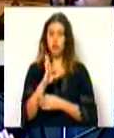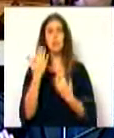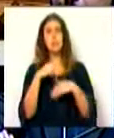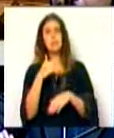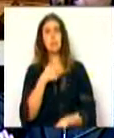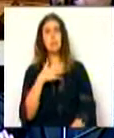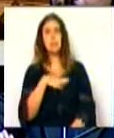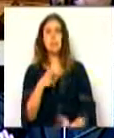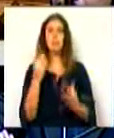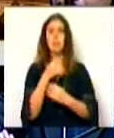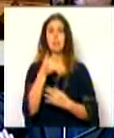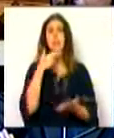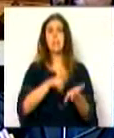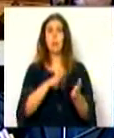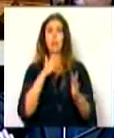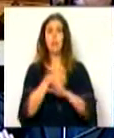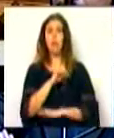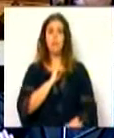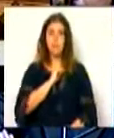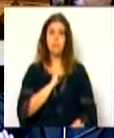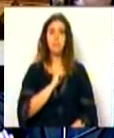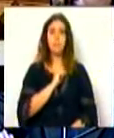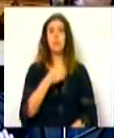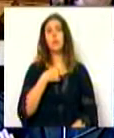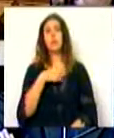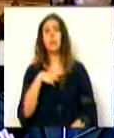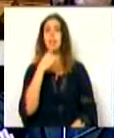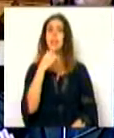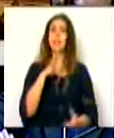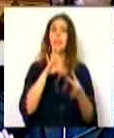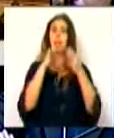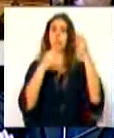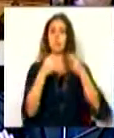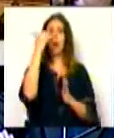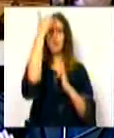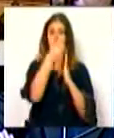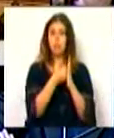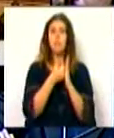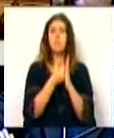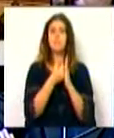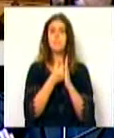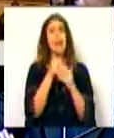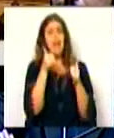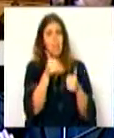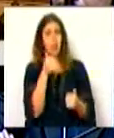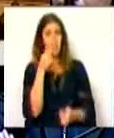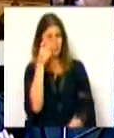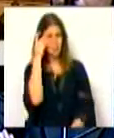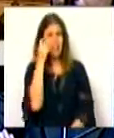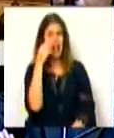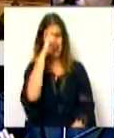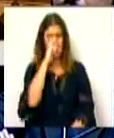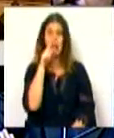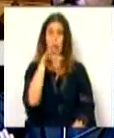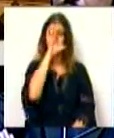eu queria, e essa é a razão da minha intervenção, é dizer sobre o Tribunal Constitucional que é bom termos presente que nesta